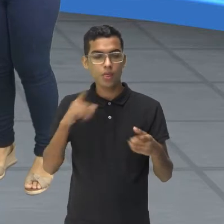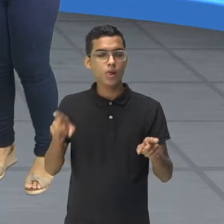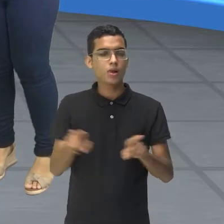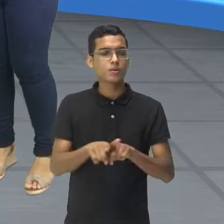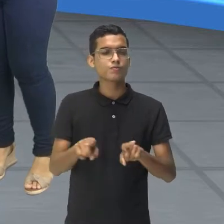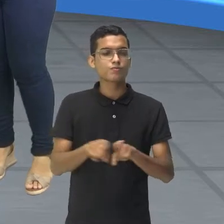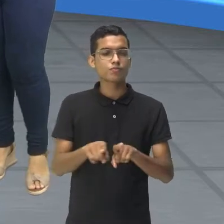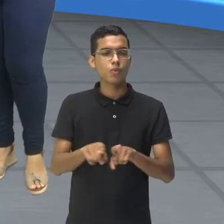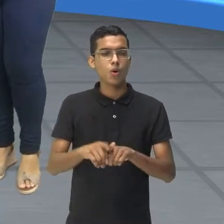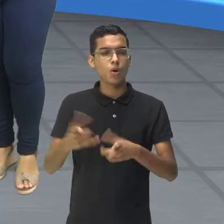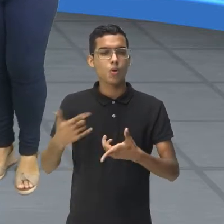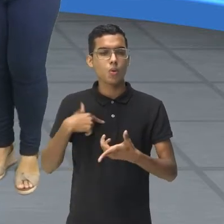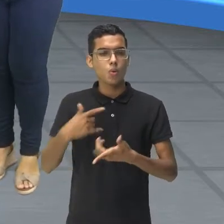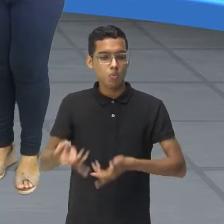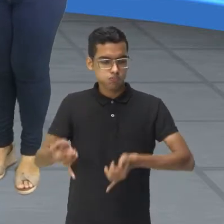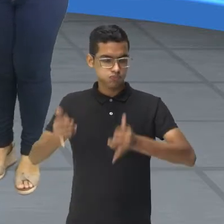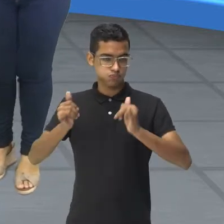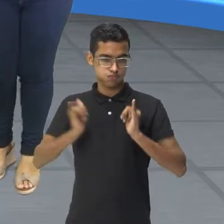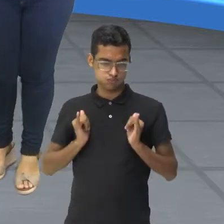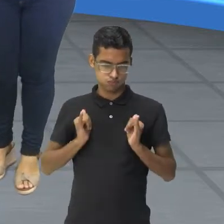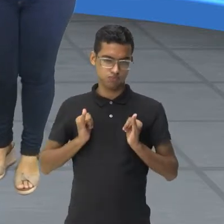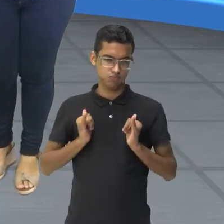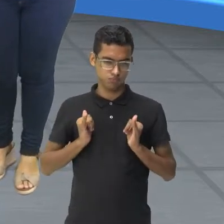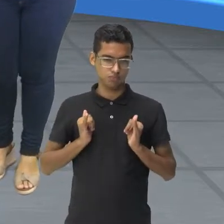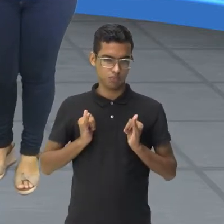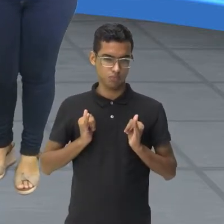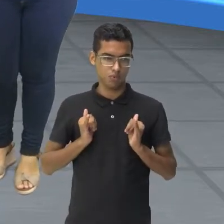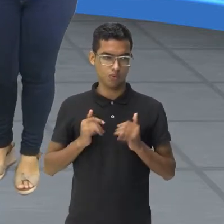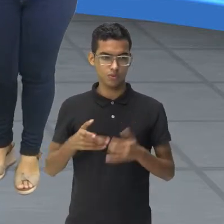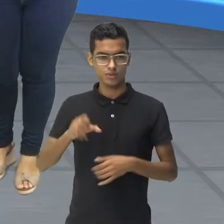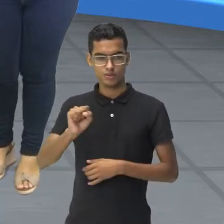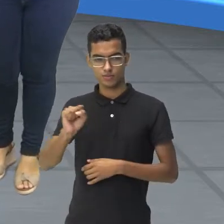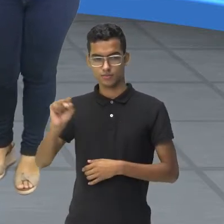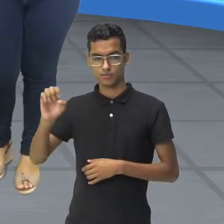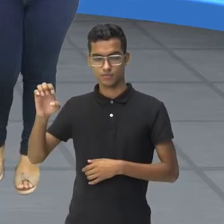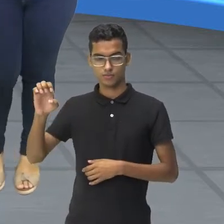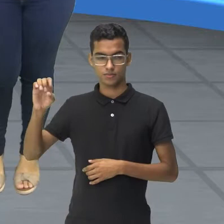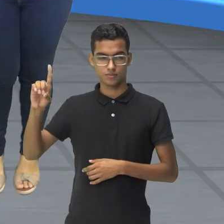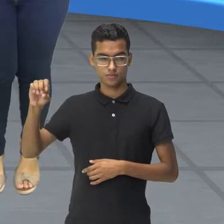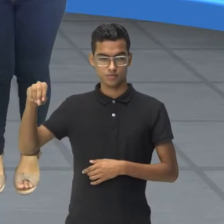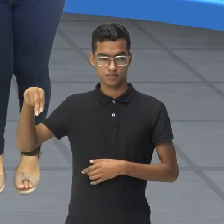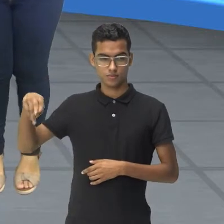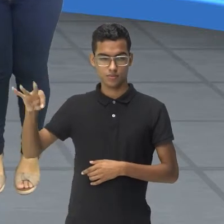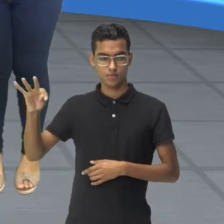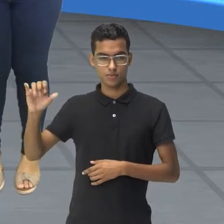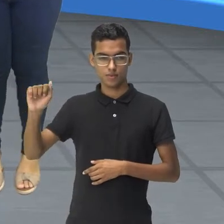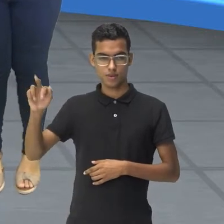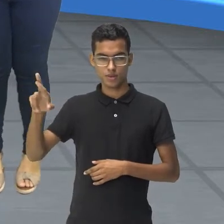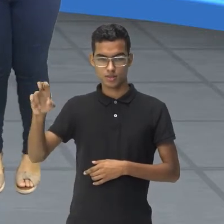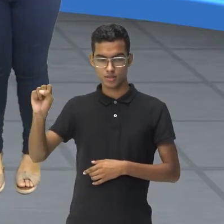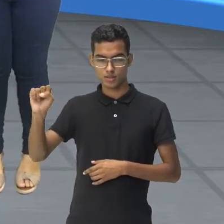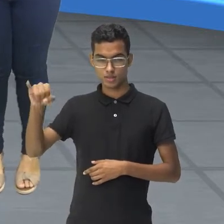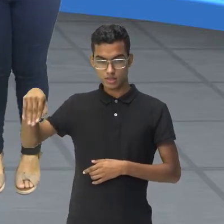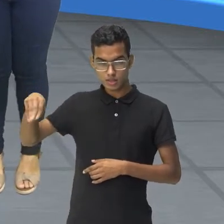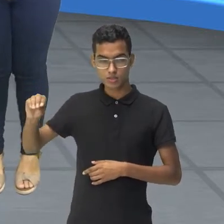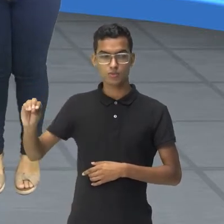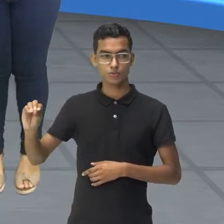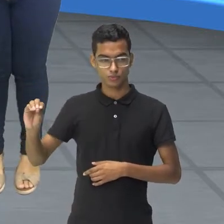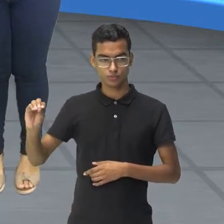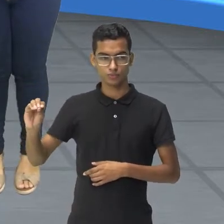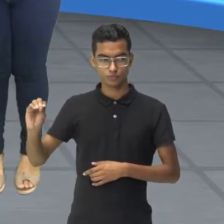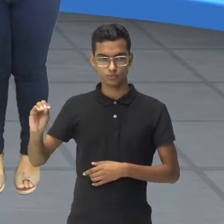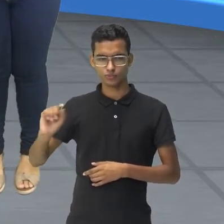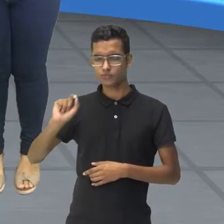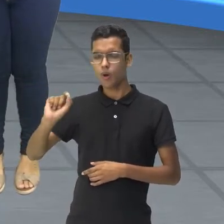que não traz bons resultados, não traz nenhum benefício para a nossa saúde. E o que seria o sedentarismo? O sedentarismo é